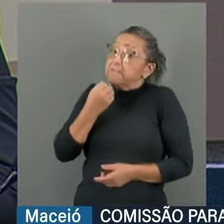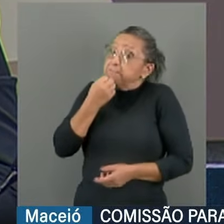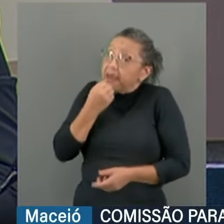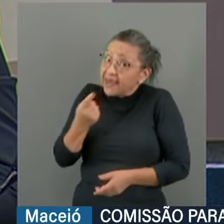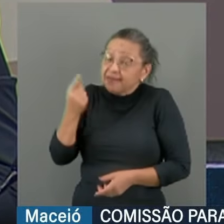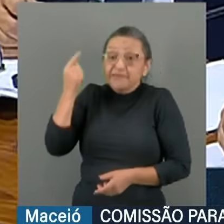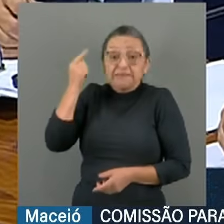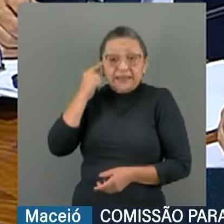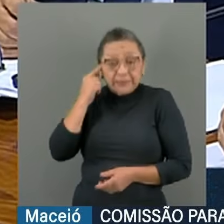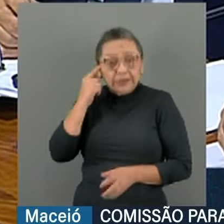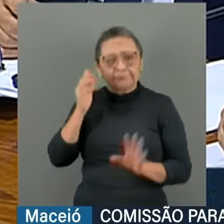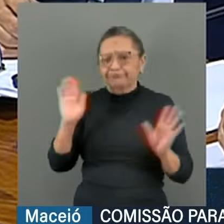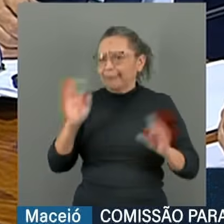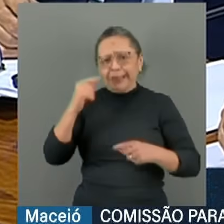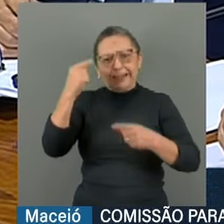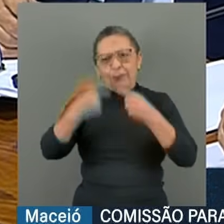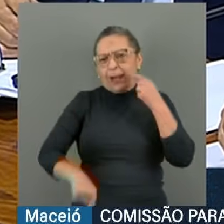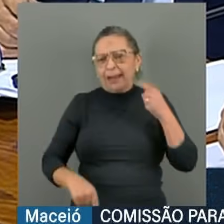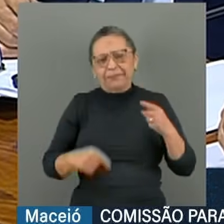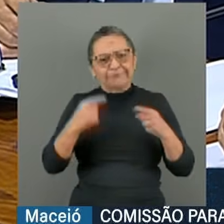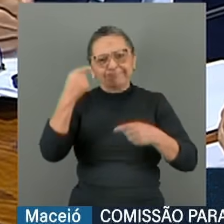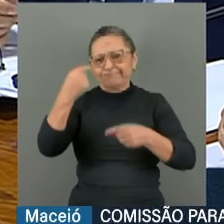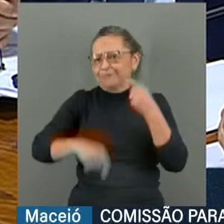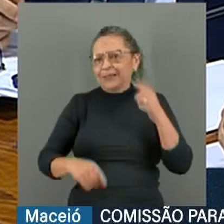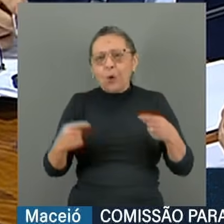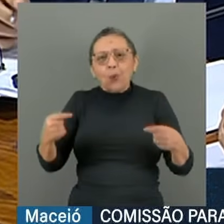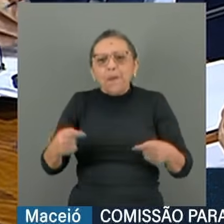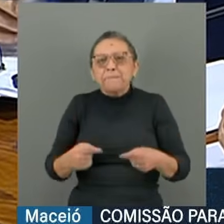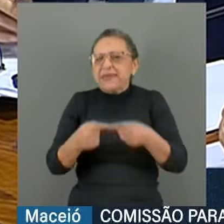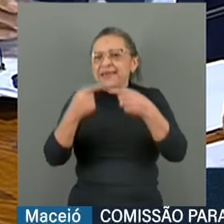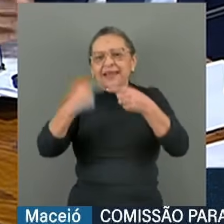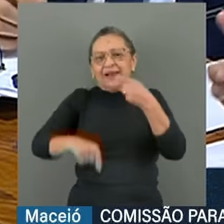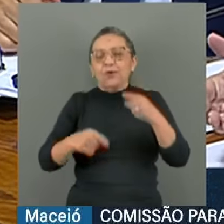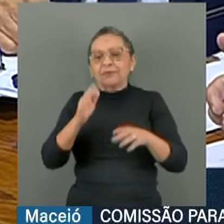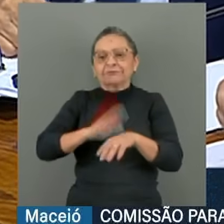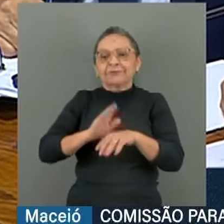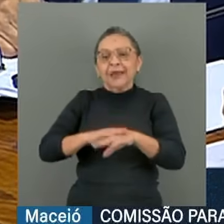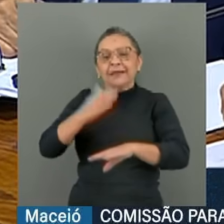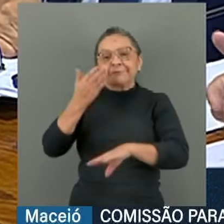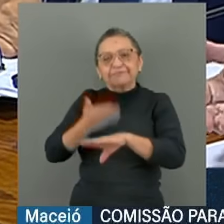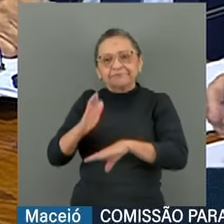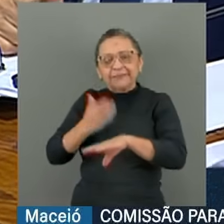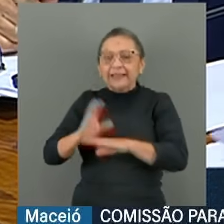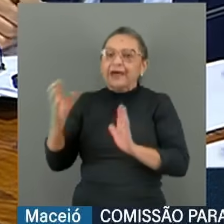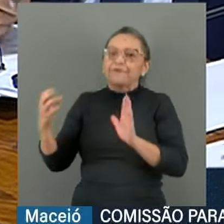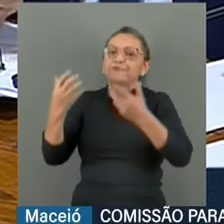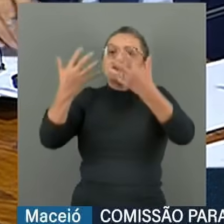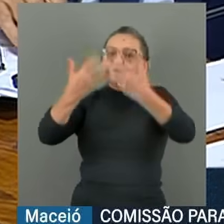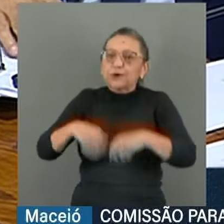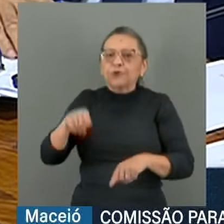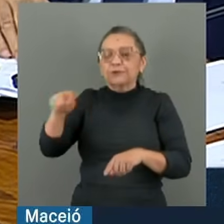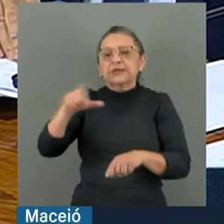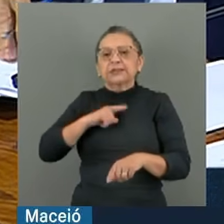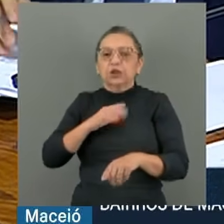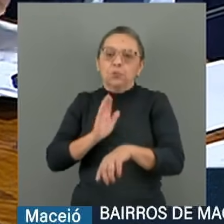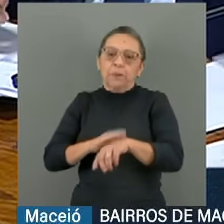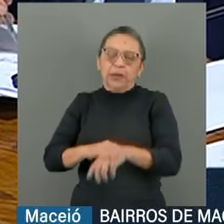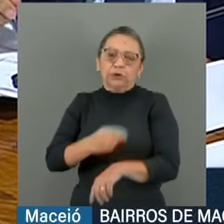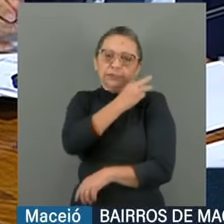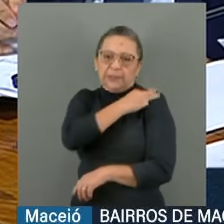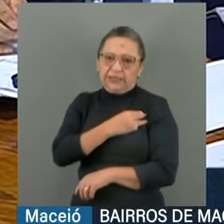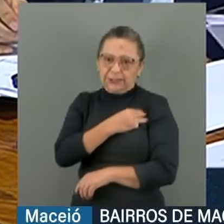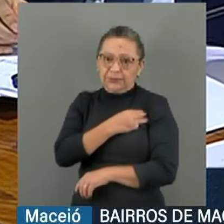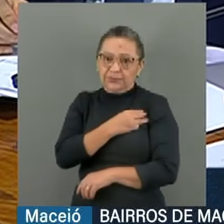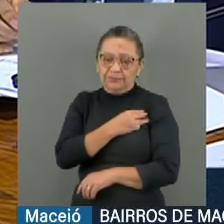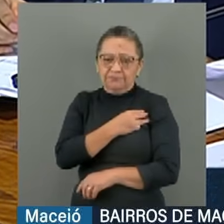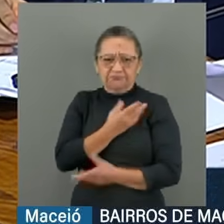tenham sido, não cabem, não coadunam com o exercício da função que Vossa Excelência exercia naquele momento, né?